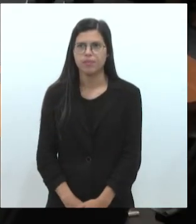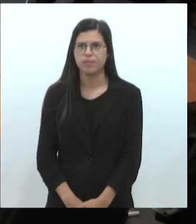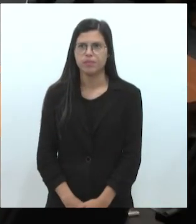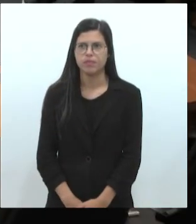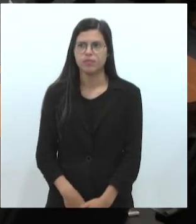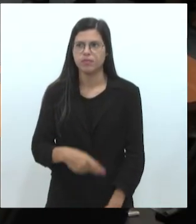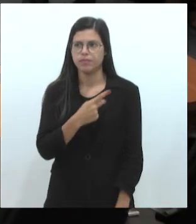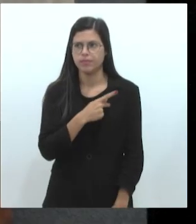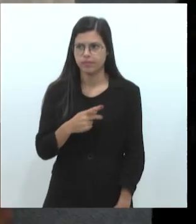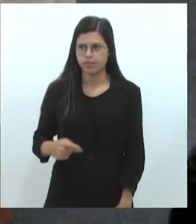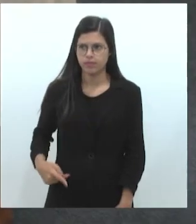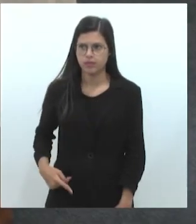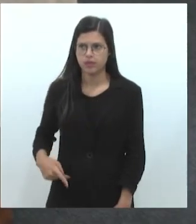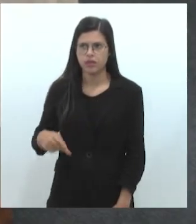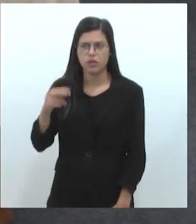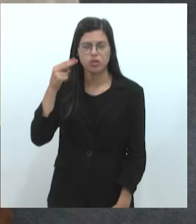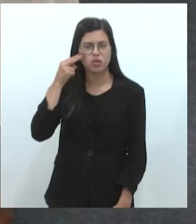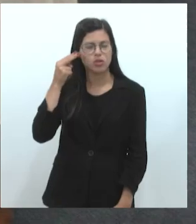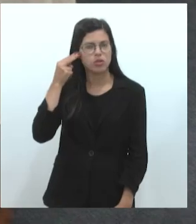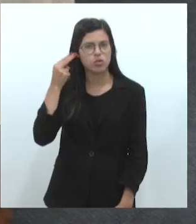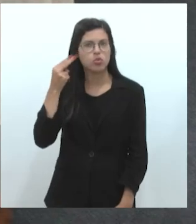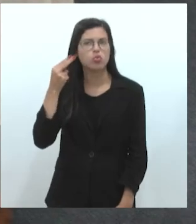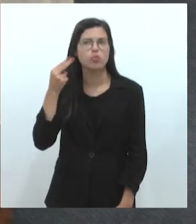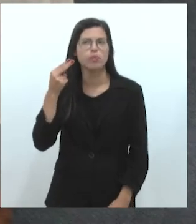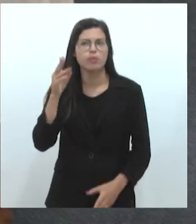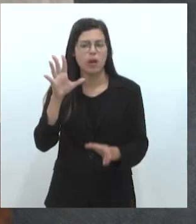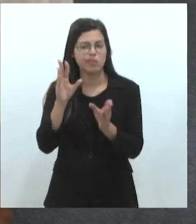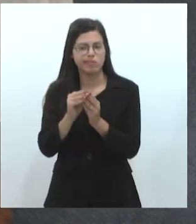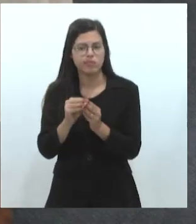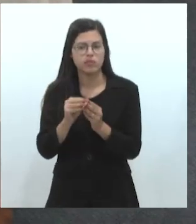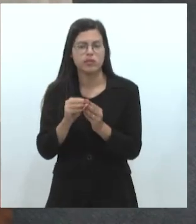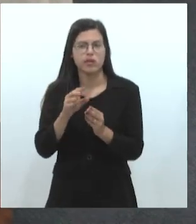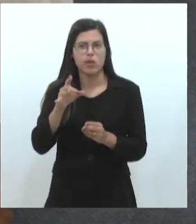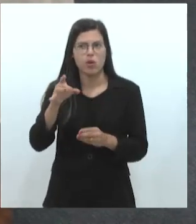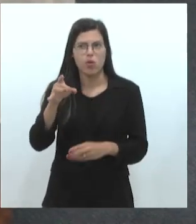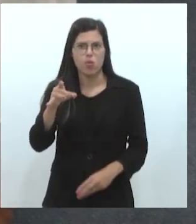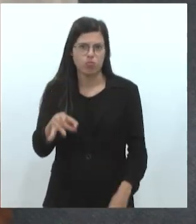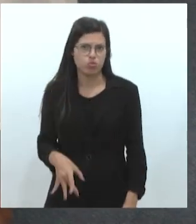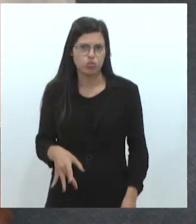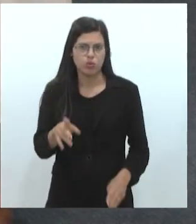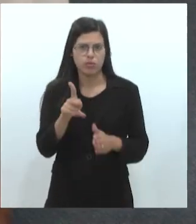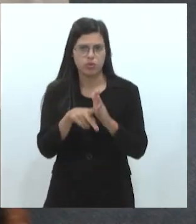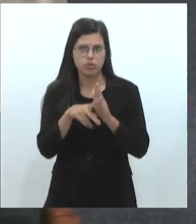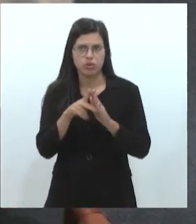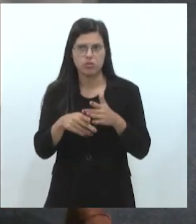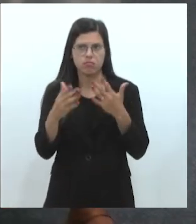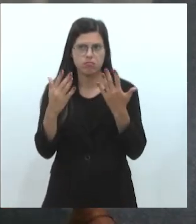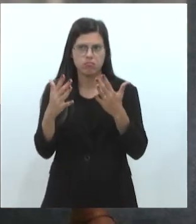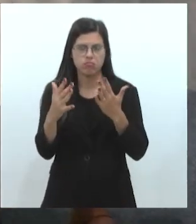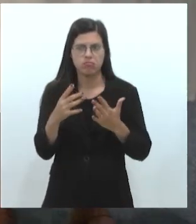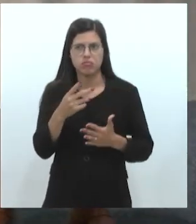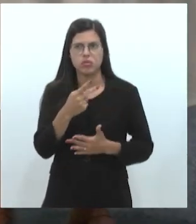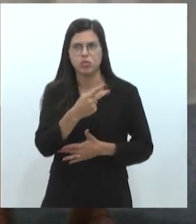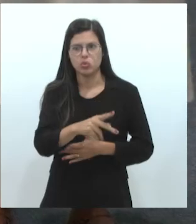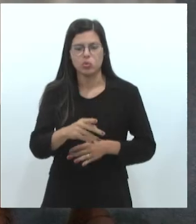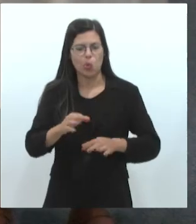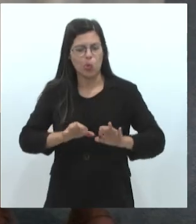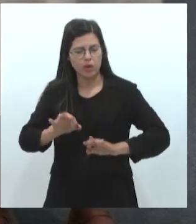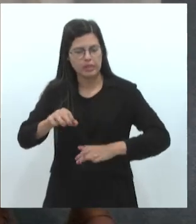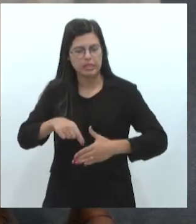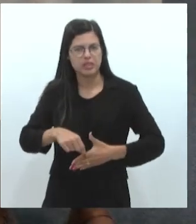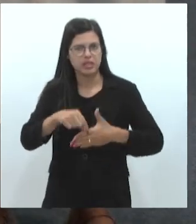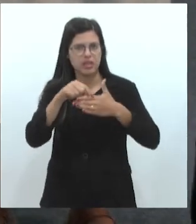já é o último projeto, e cumprimentando a vossa condução mais uma vez, expedita,